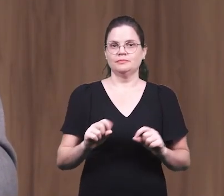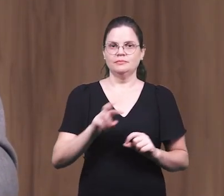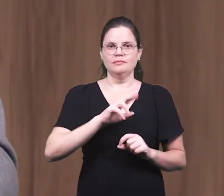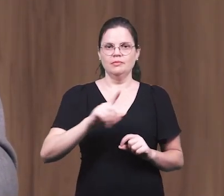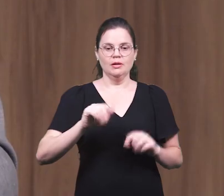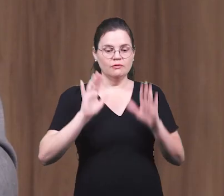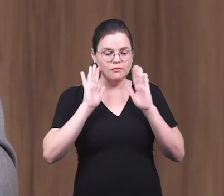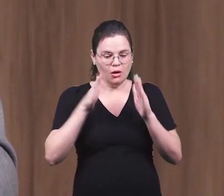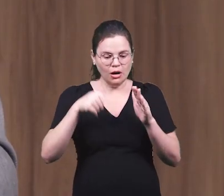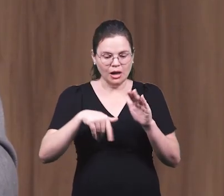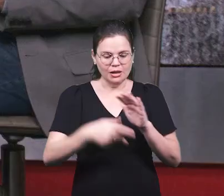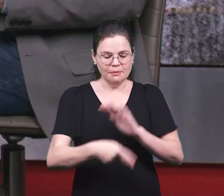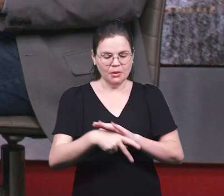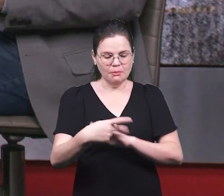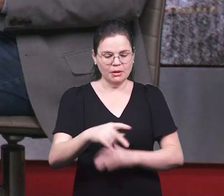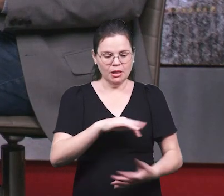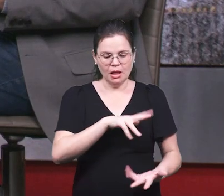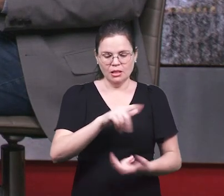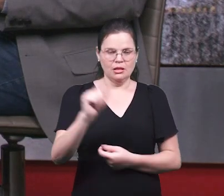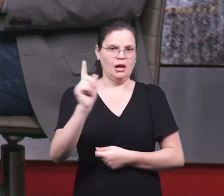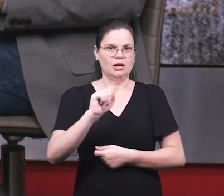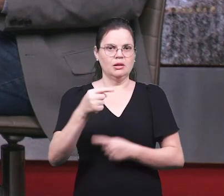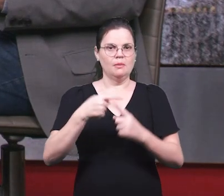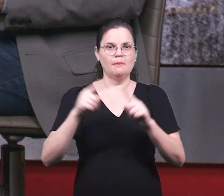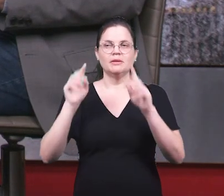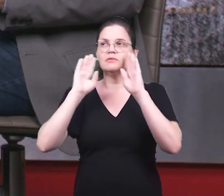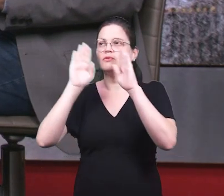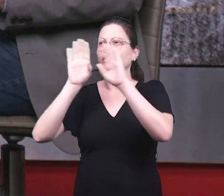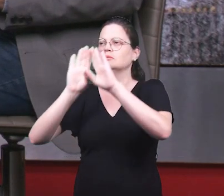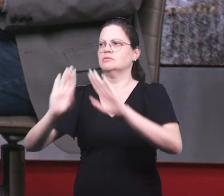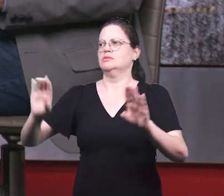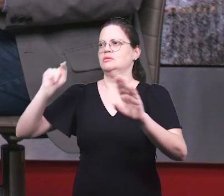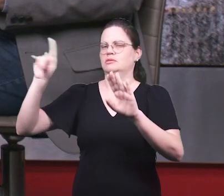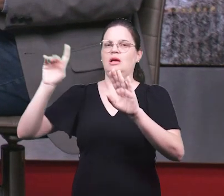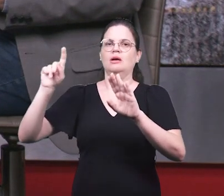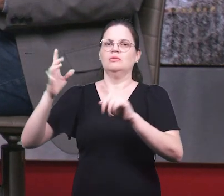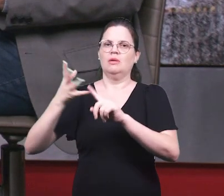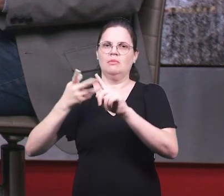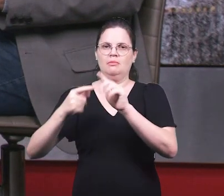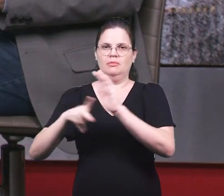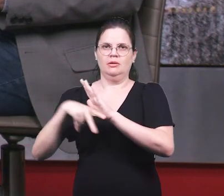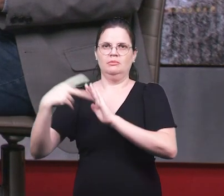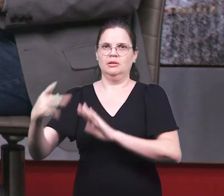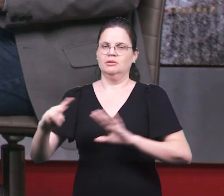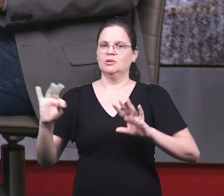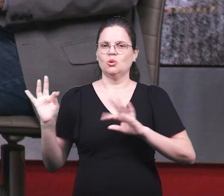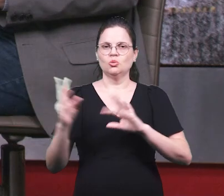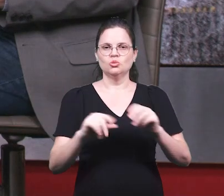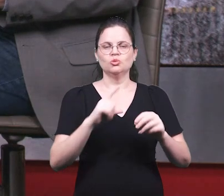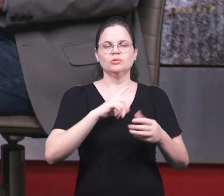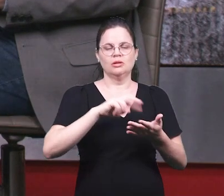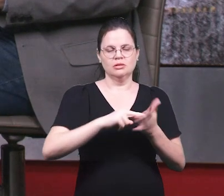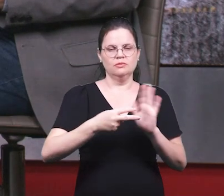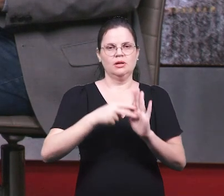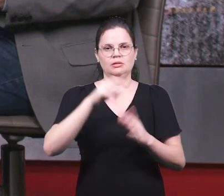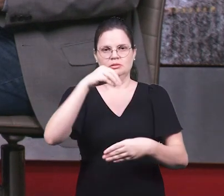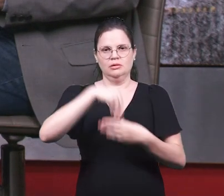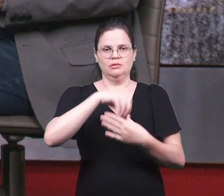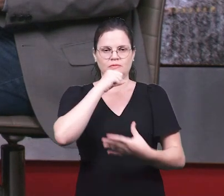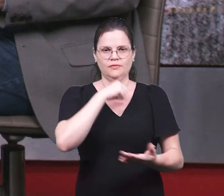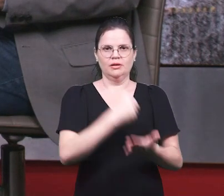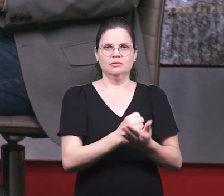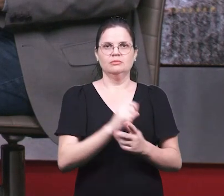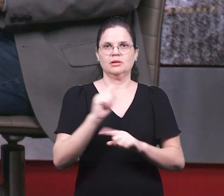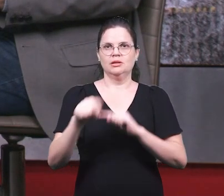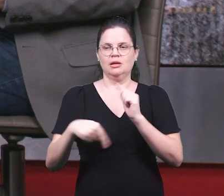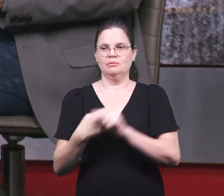das coisas da terra e juntar o tesouro no céu. Então tem tudo um significado do Velho Testamento Depois, quando